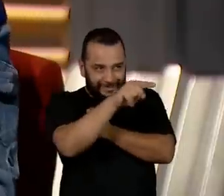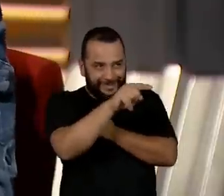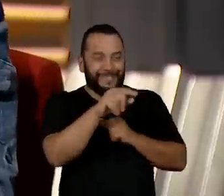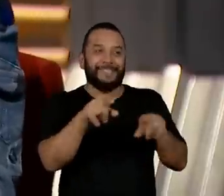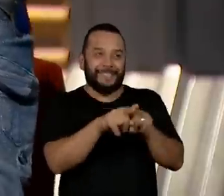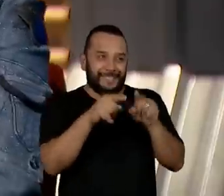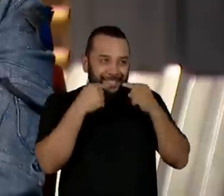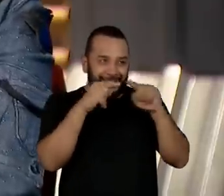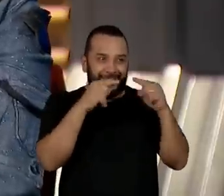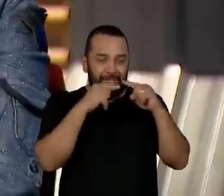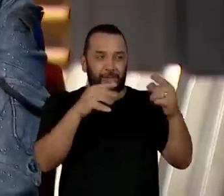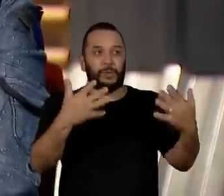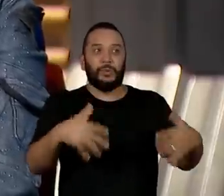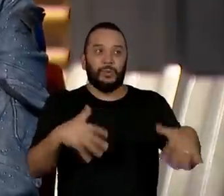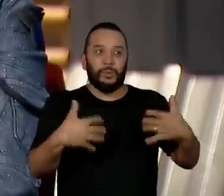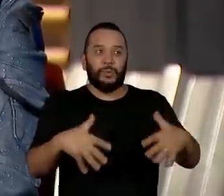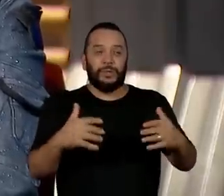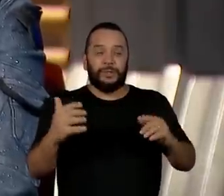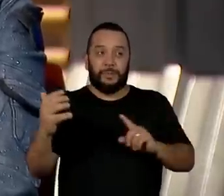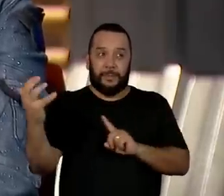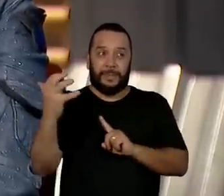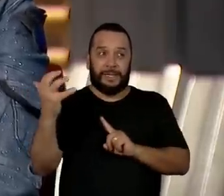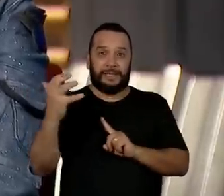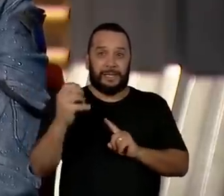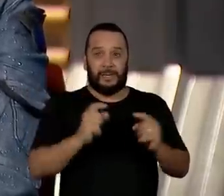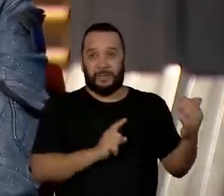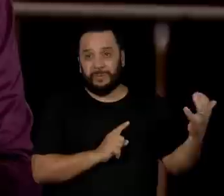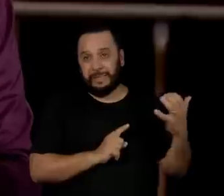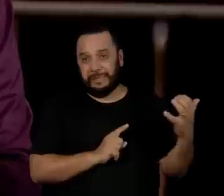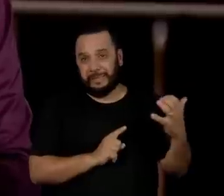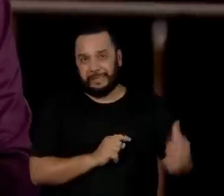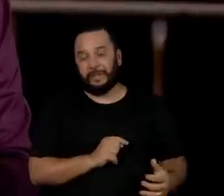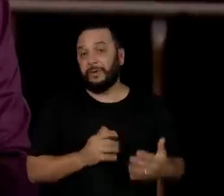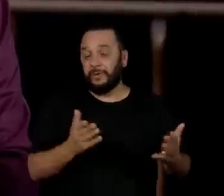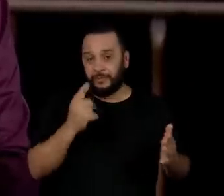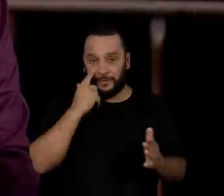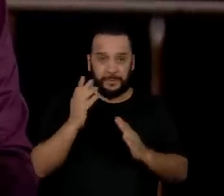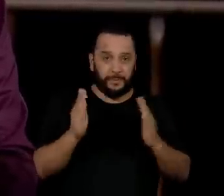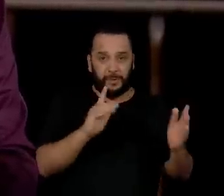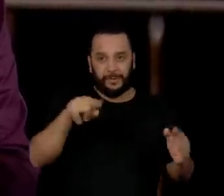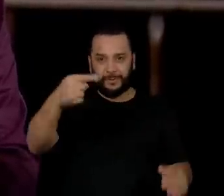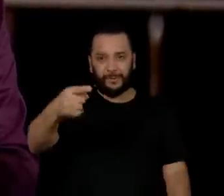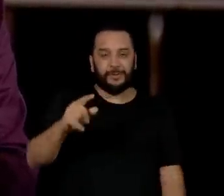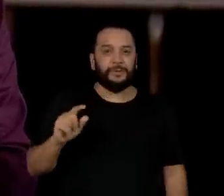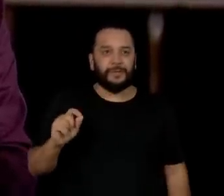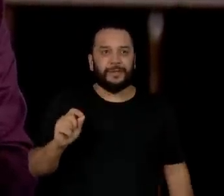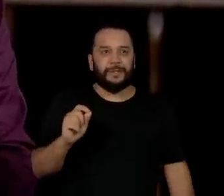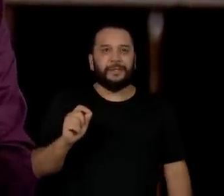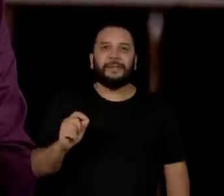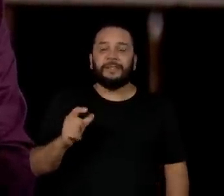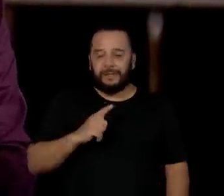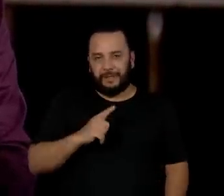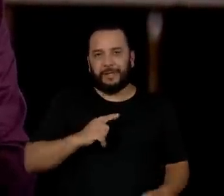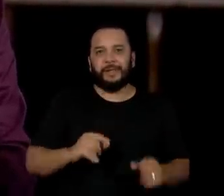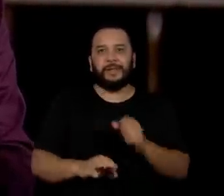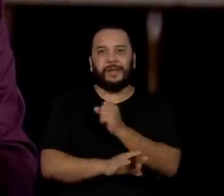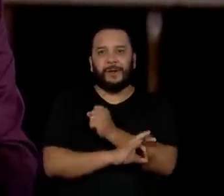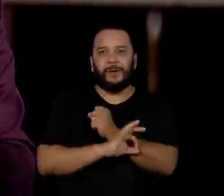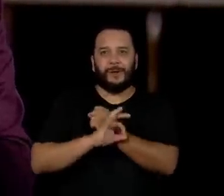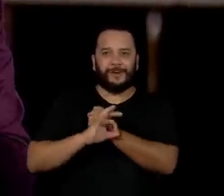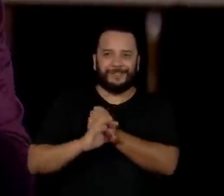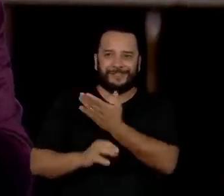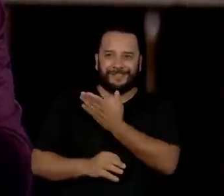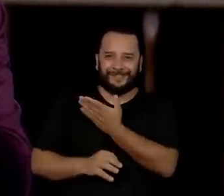imagina a pressão imagina a pressão no próximo bloco peripés da dona ânsia da